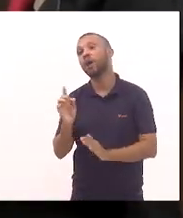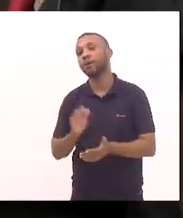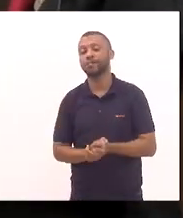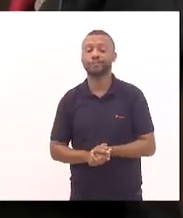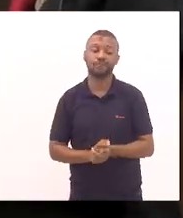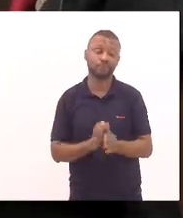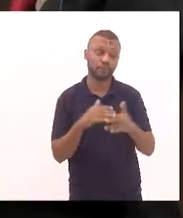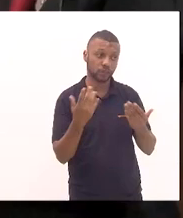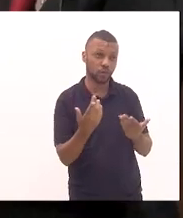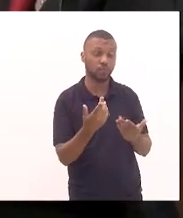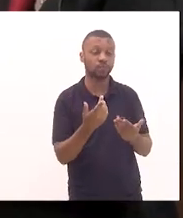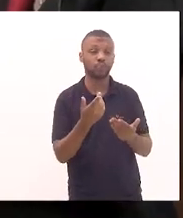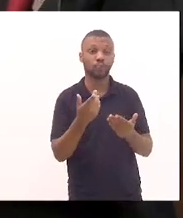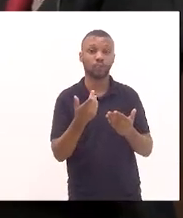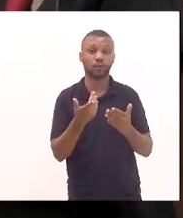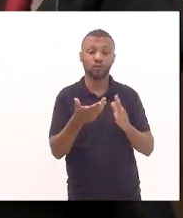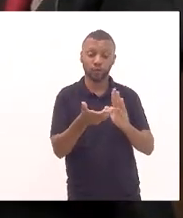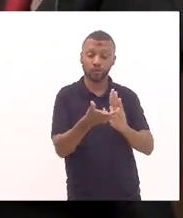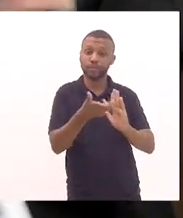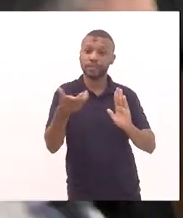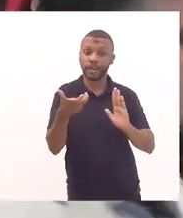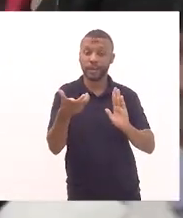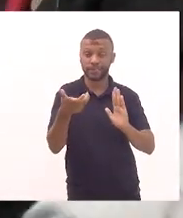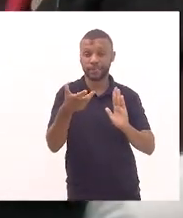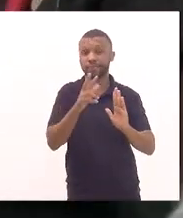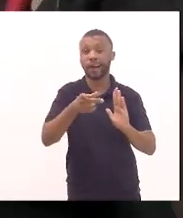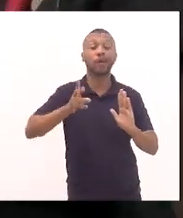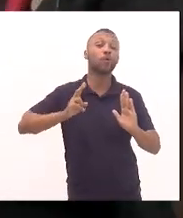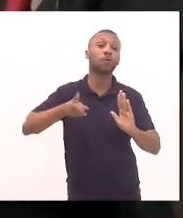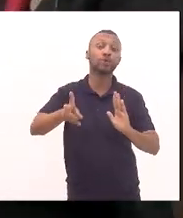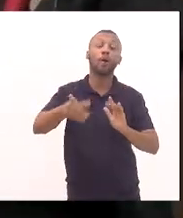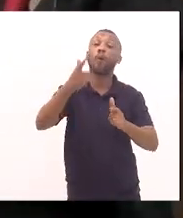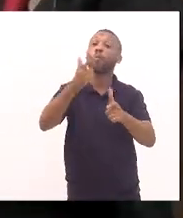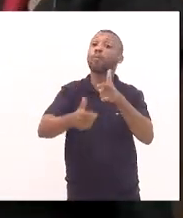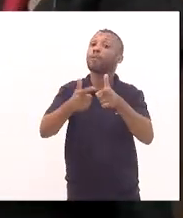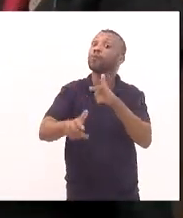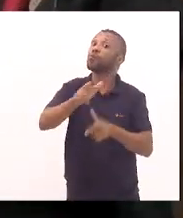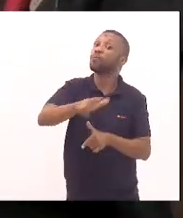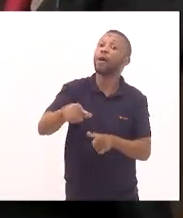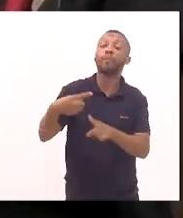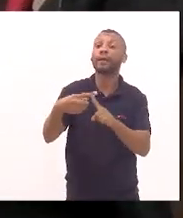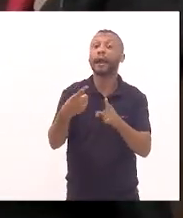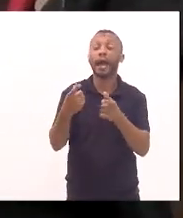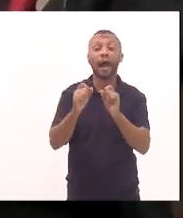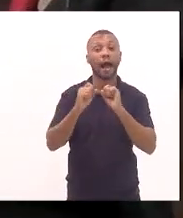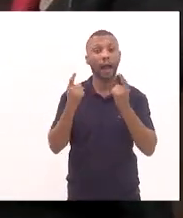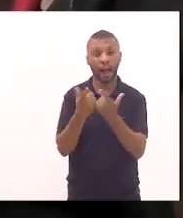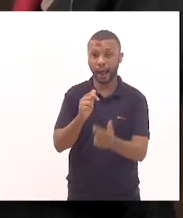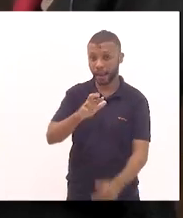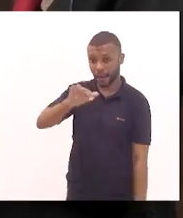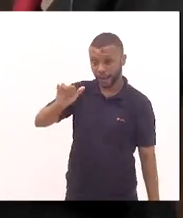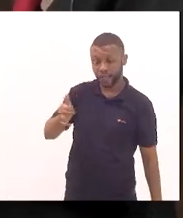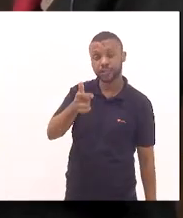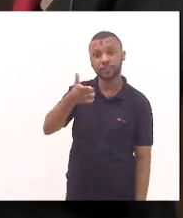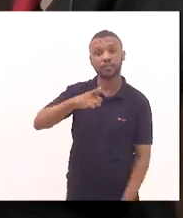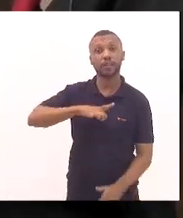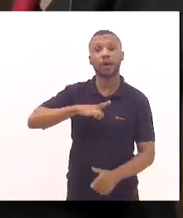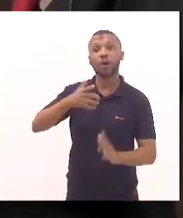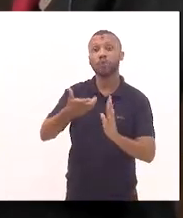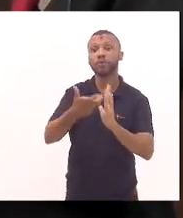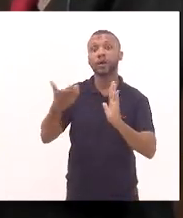vamos manter o nosso destaque. O problema não é esse, essa é uma casa de leis, é uma casa legislativa. O destaque é feito